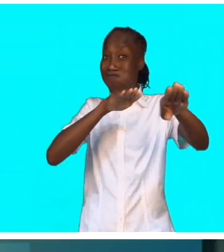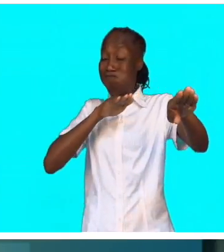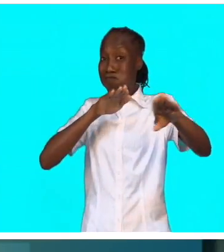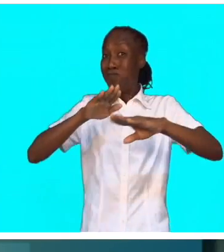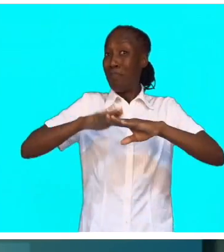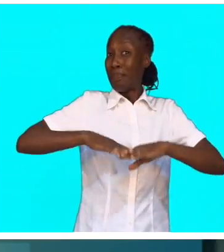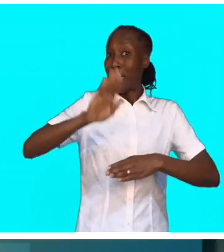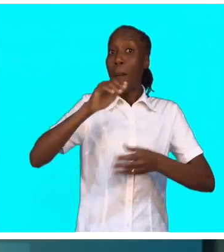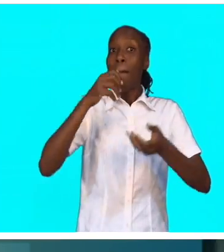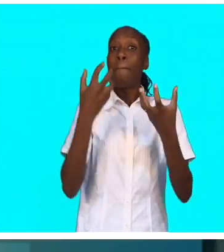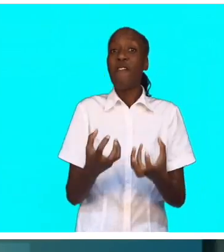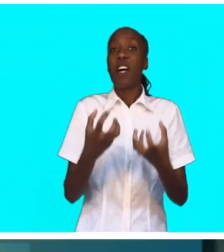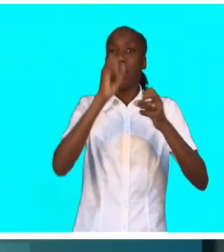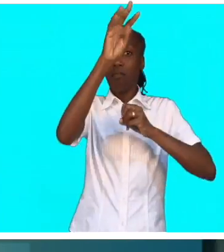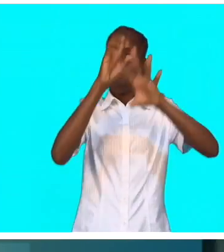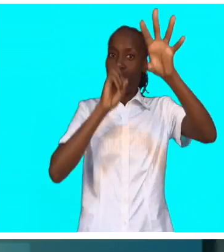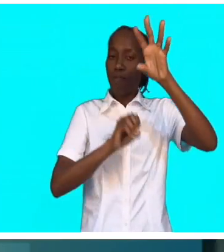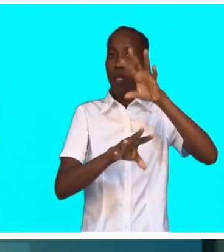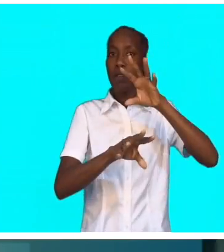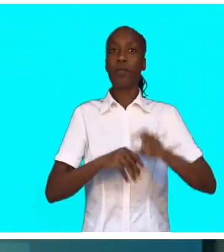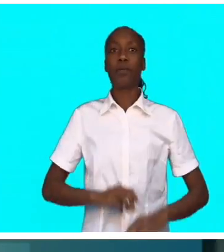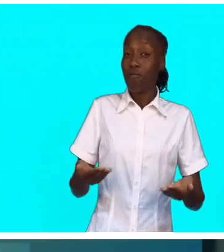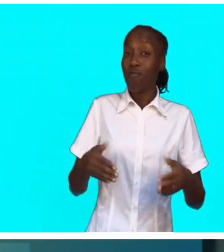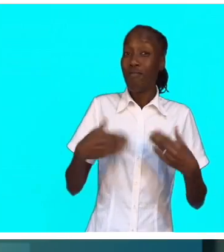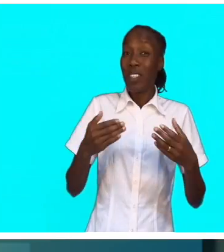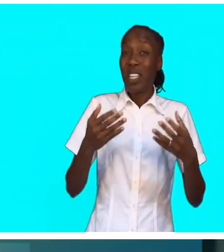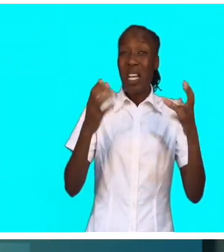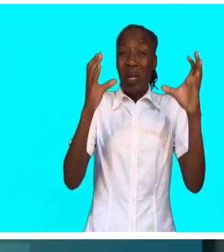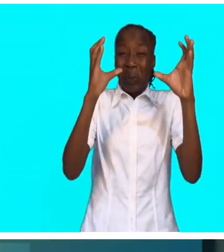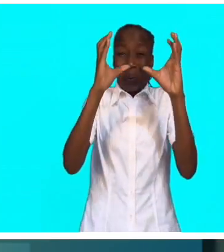há tráfego, por causa de falta de semáforos.